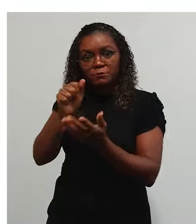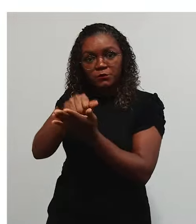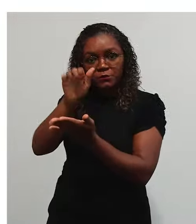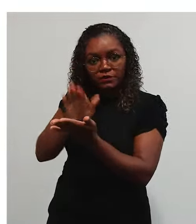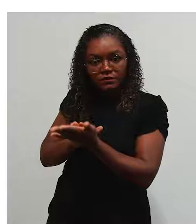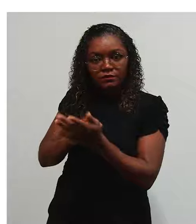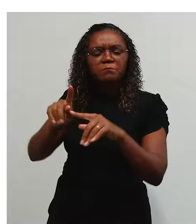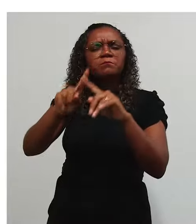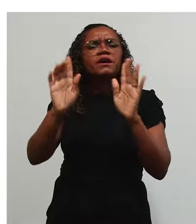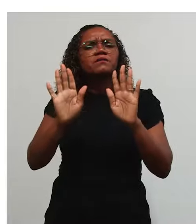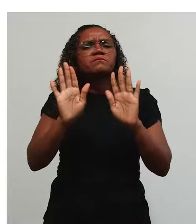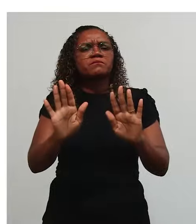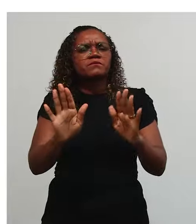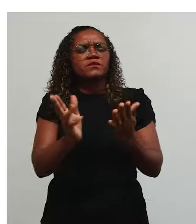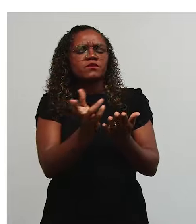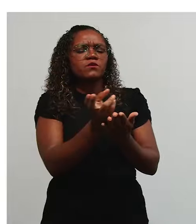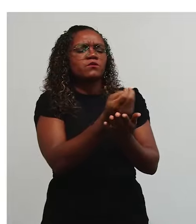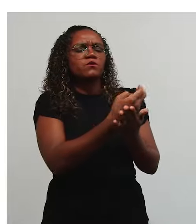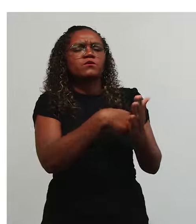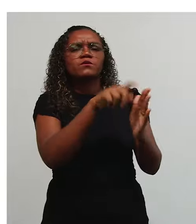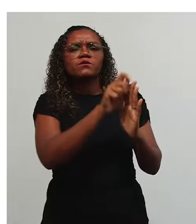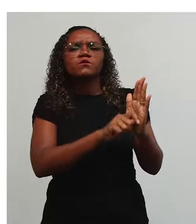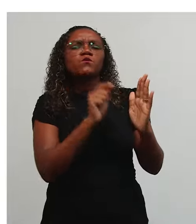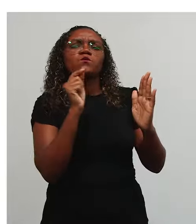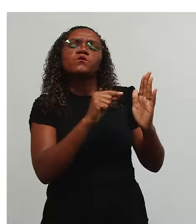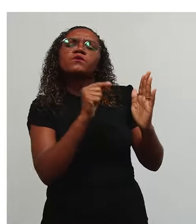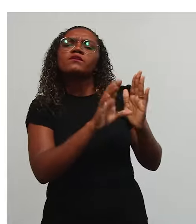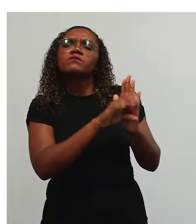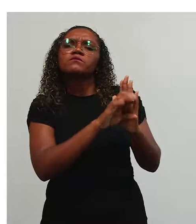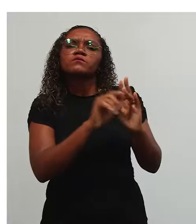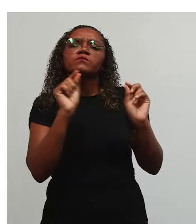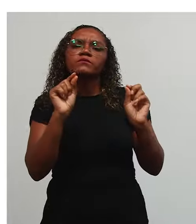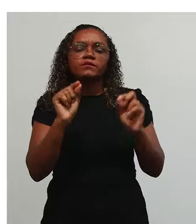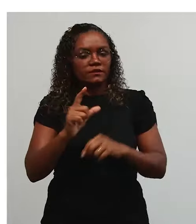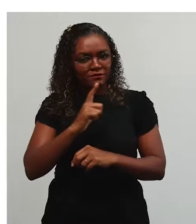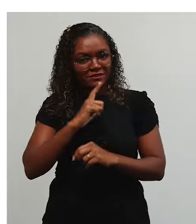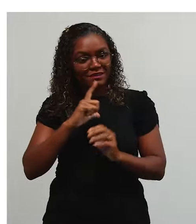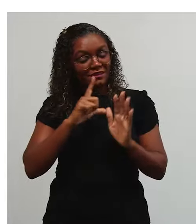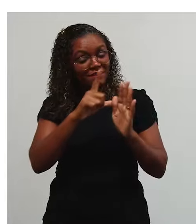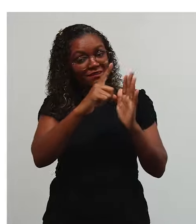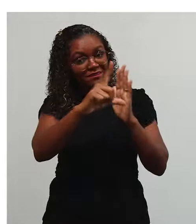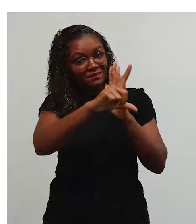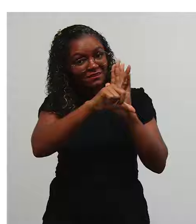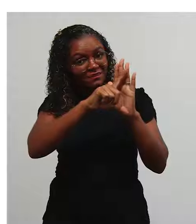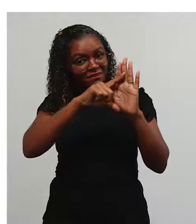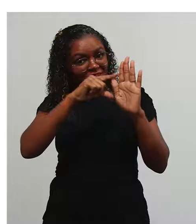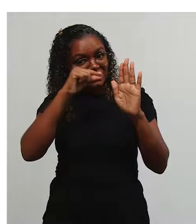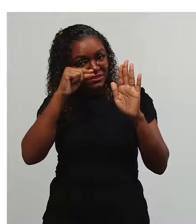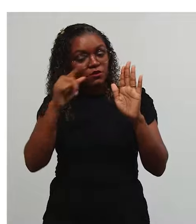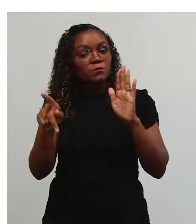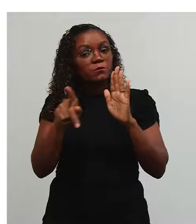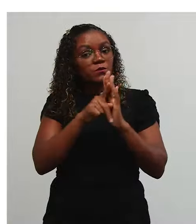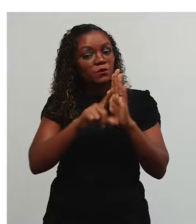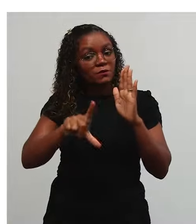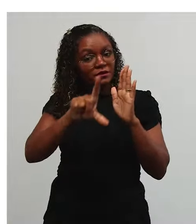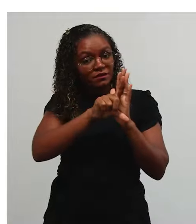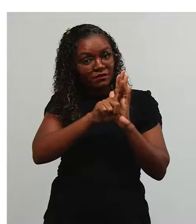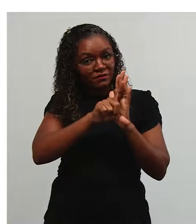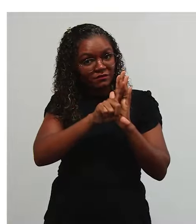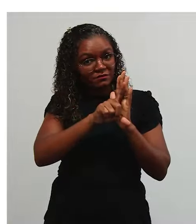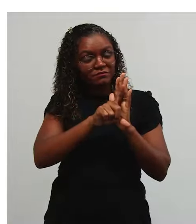Mas qual que é o o conceito de tributo o conceito de tributo está no Artigo terceiro do Código Tributário